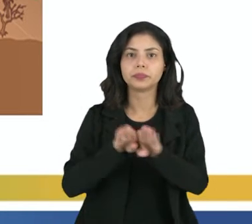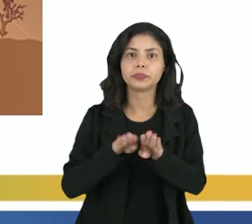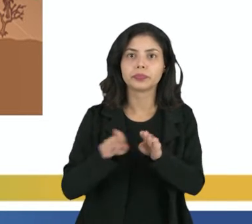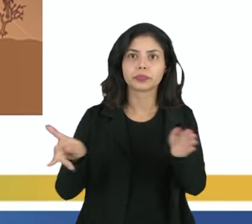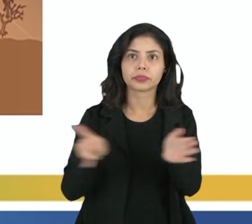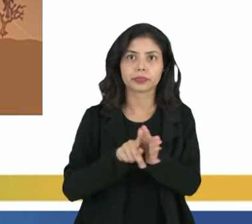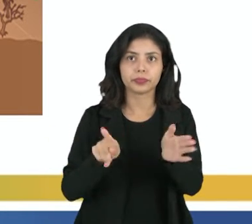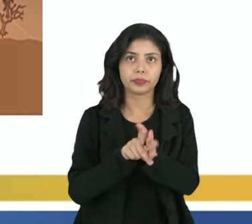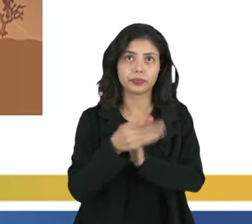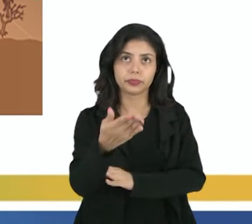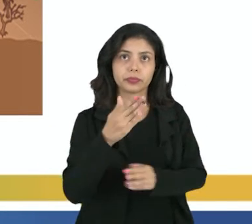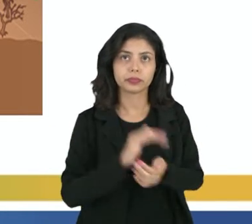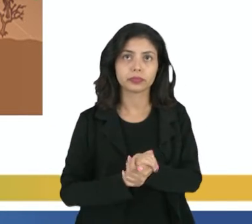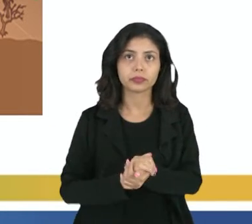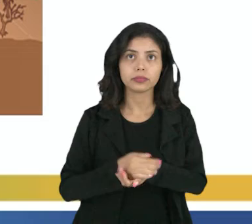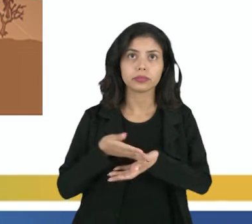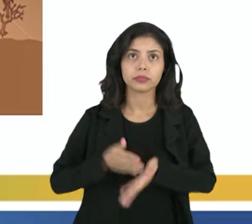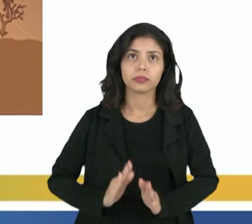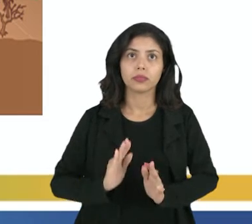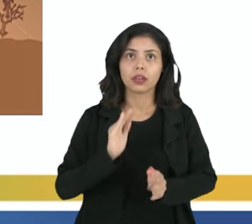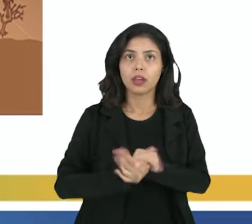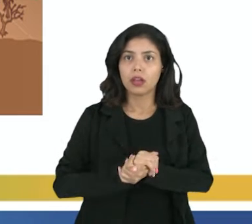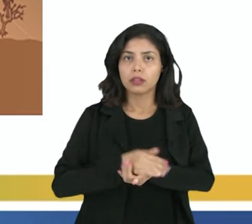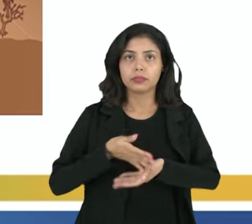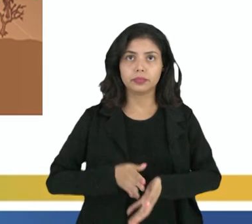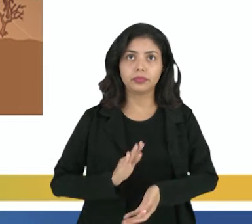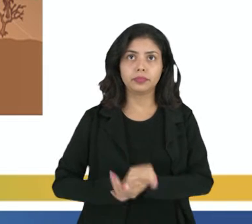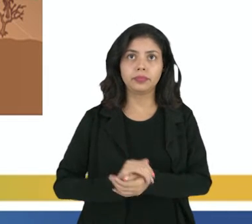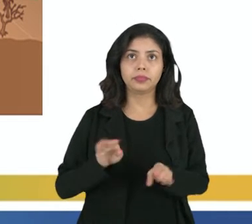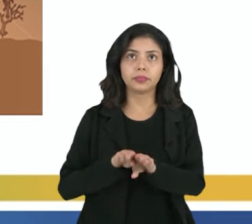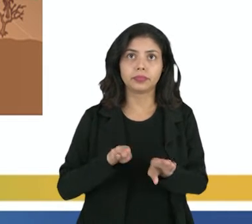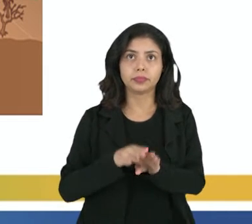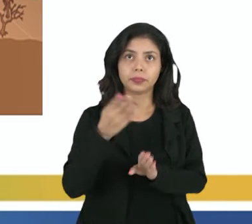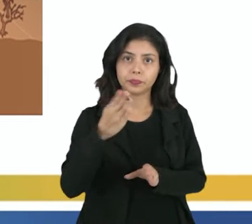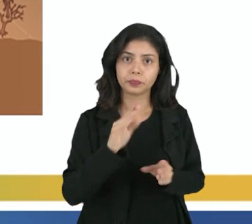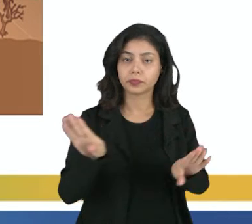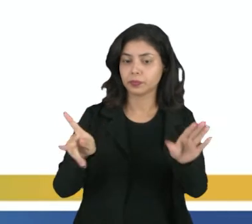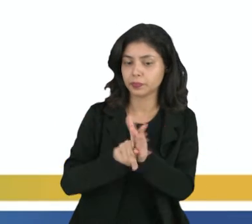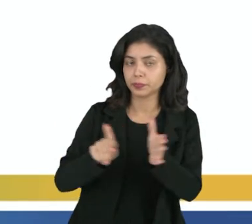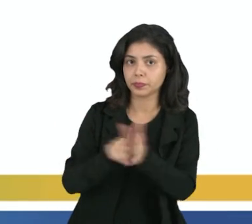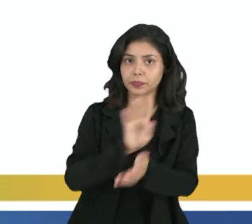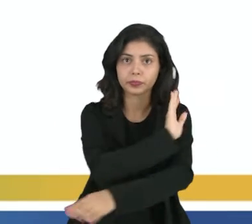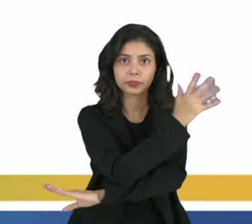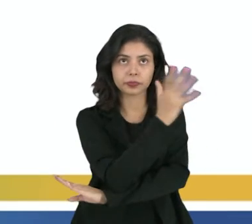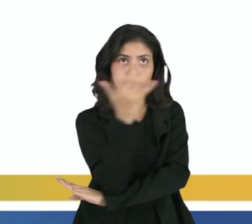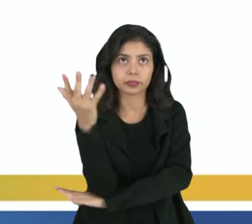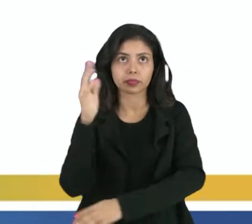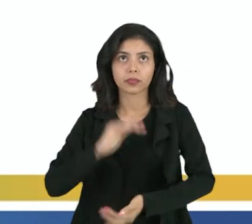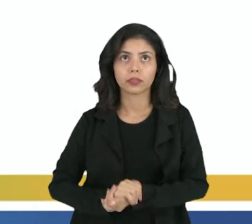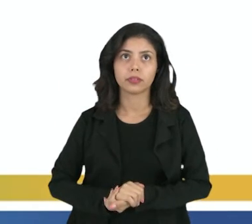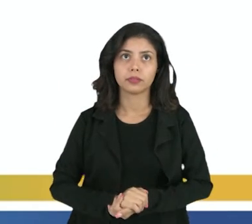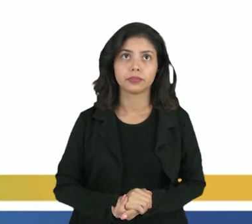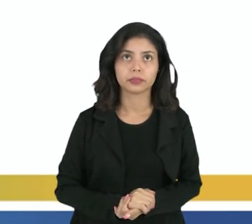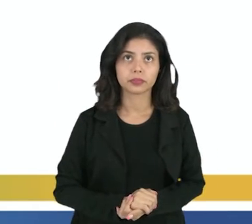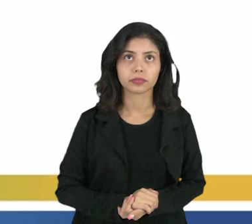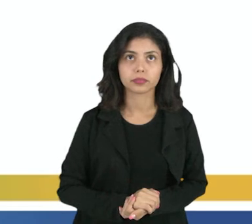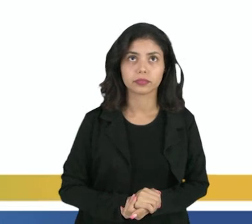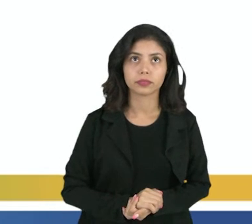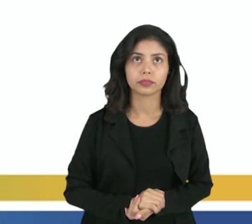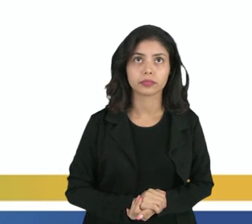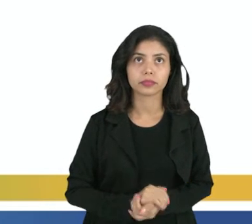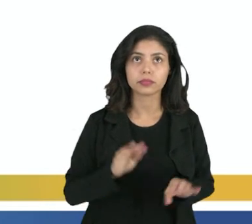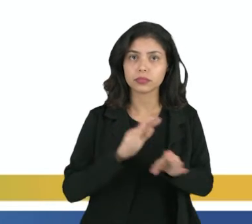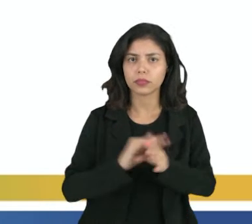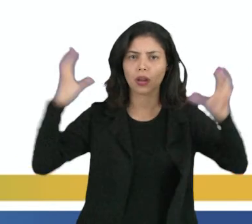é que prejudica também aos seres humanos e ao meu E aí E como que ocorre a formação